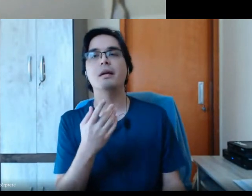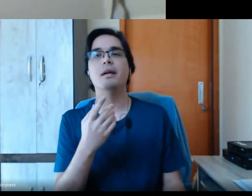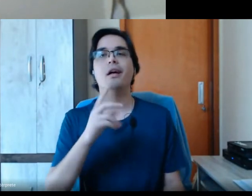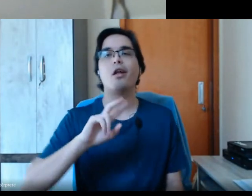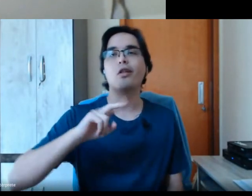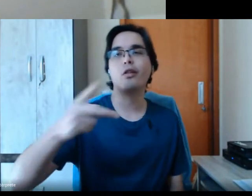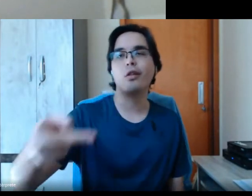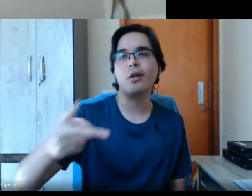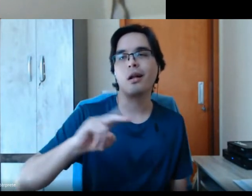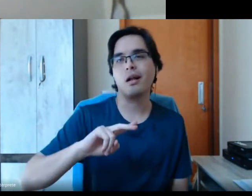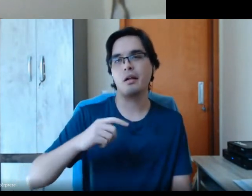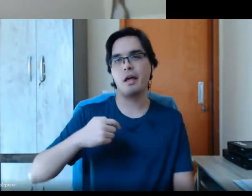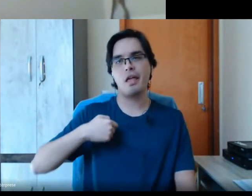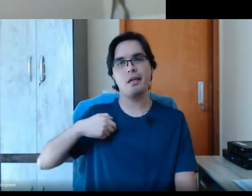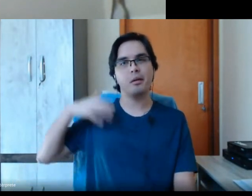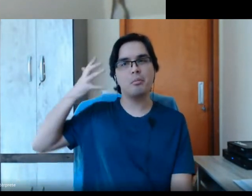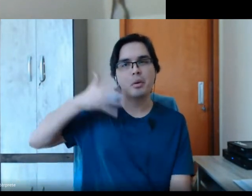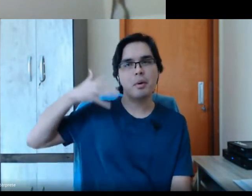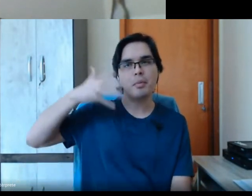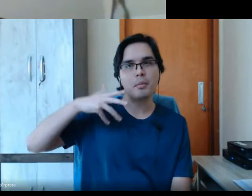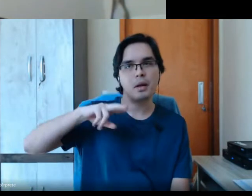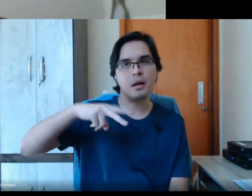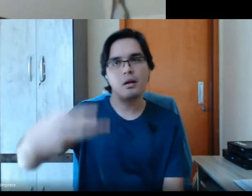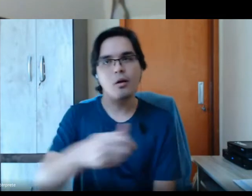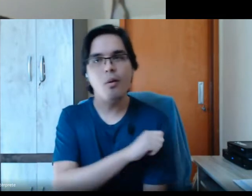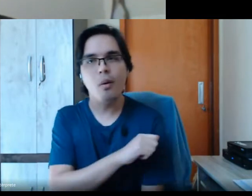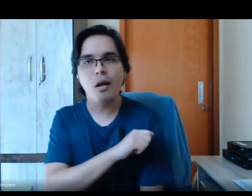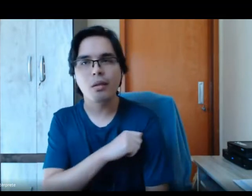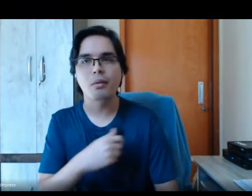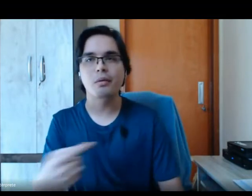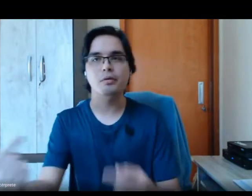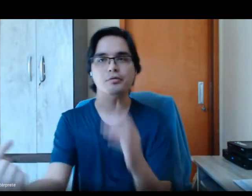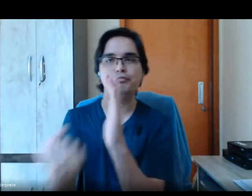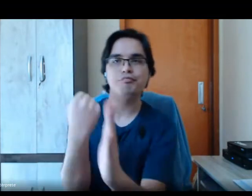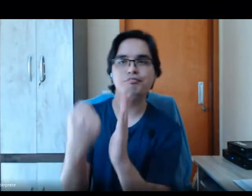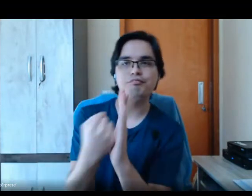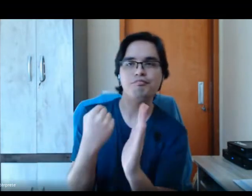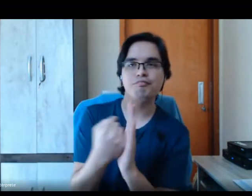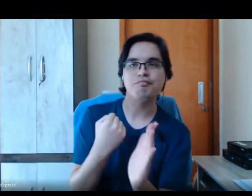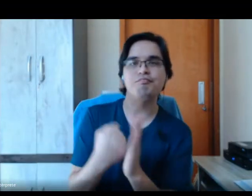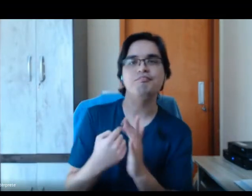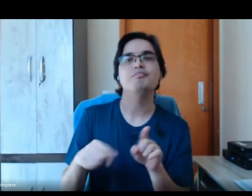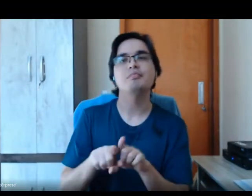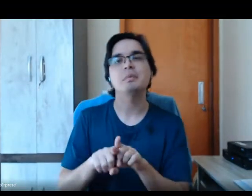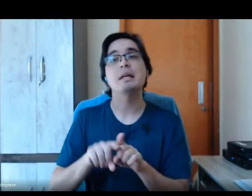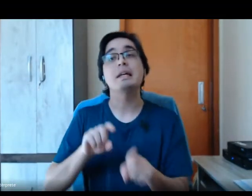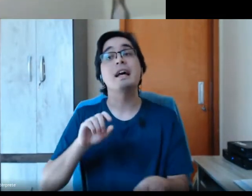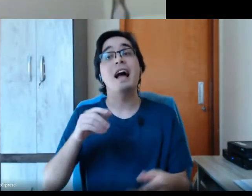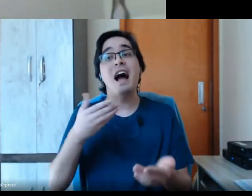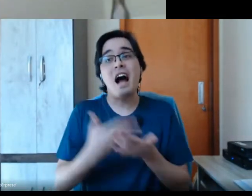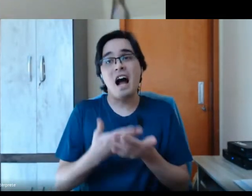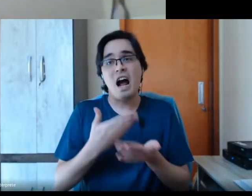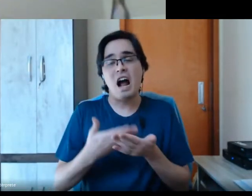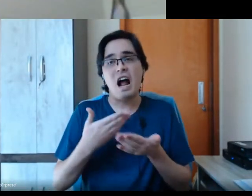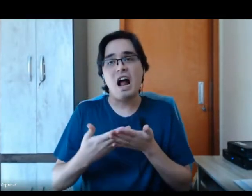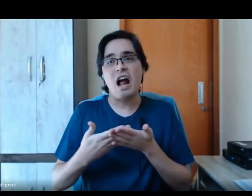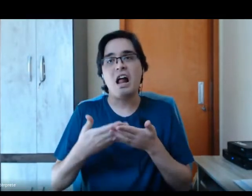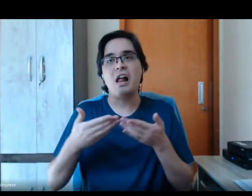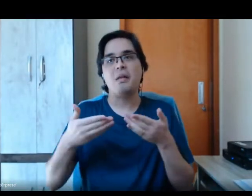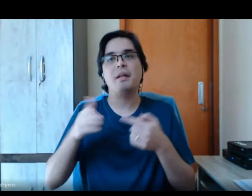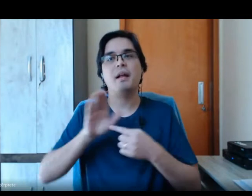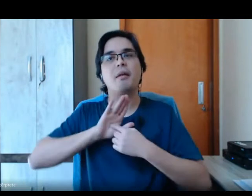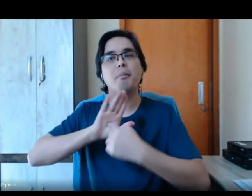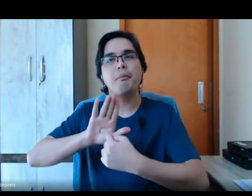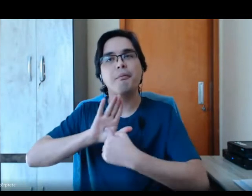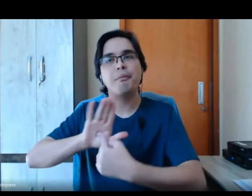eu tenho que trabalhar 4 horas por encontro, preciso, então... Acho que essa ideia a gente precisa... É, a